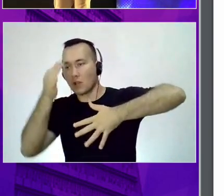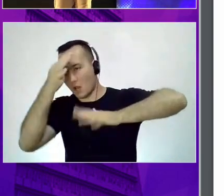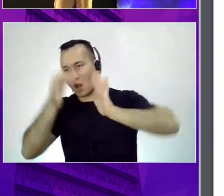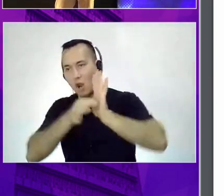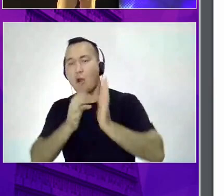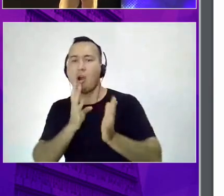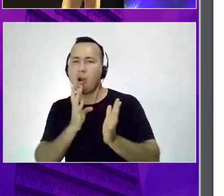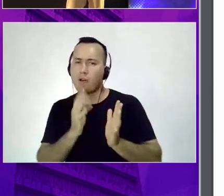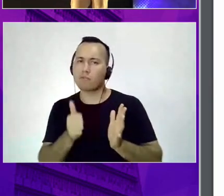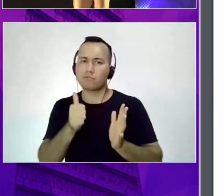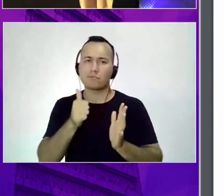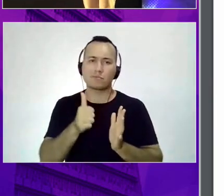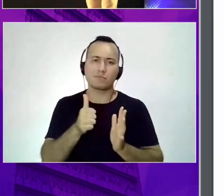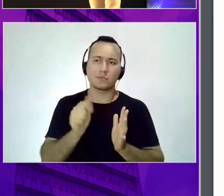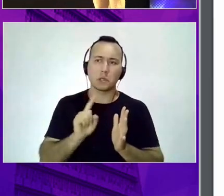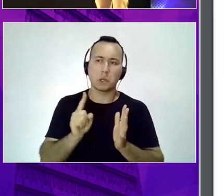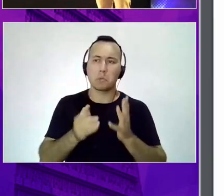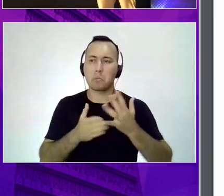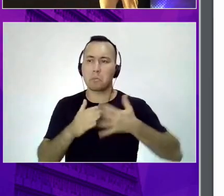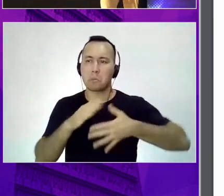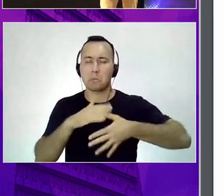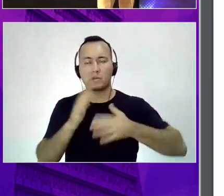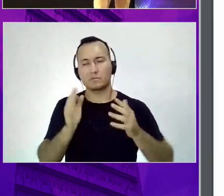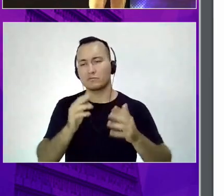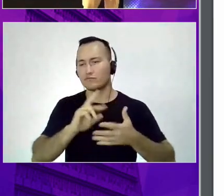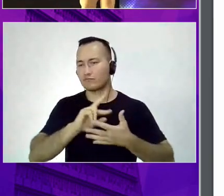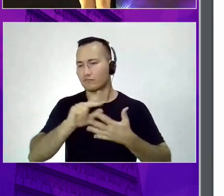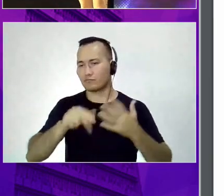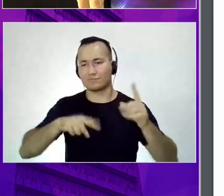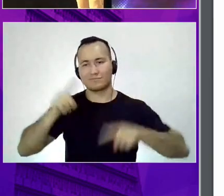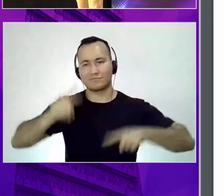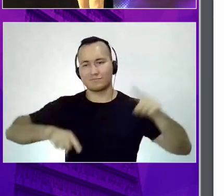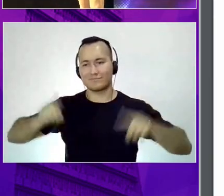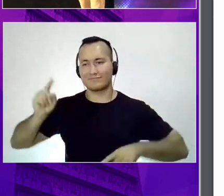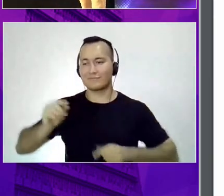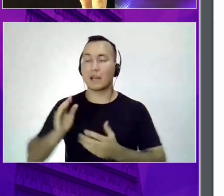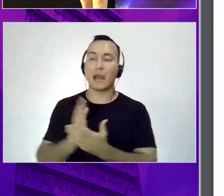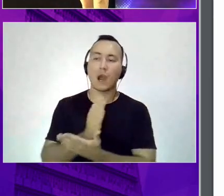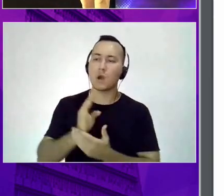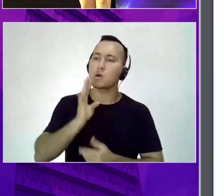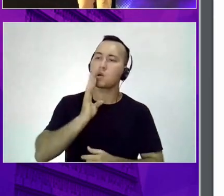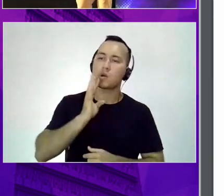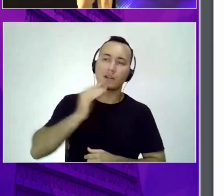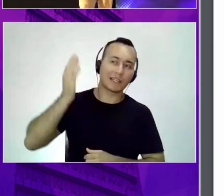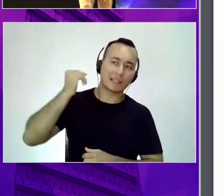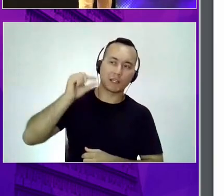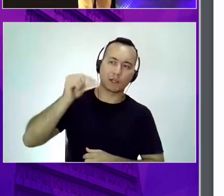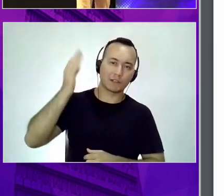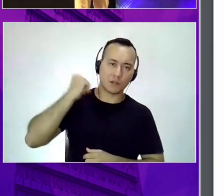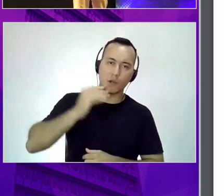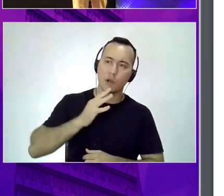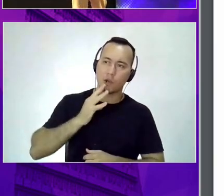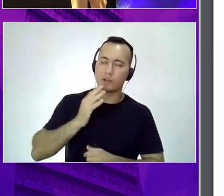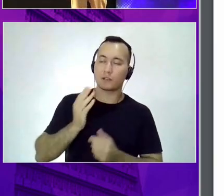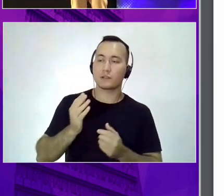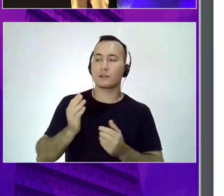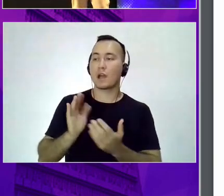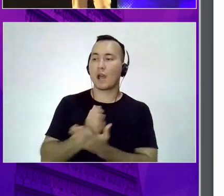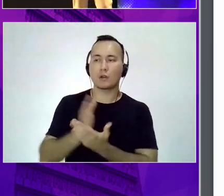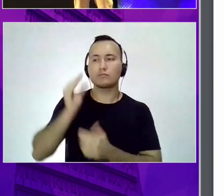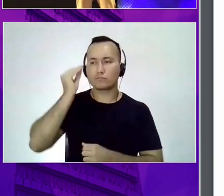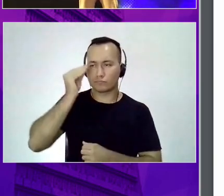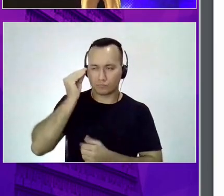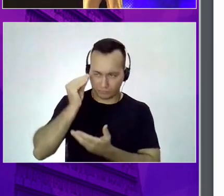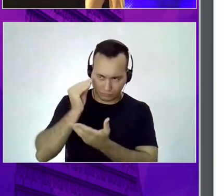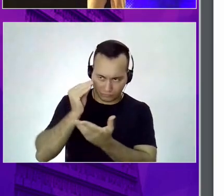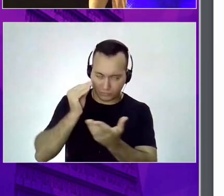o ChatGPT semana passada, até pessoas que, enfim, realmente trabalham desenvolvendo modelos, trabalham com machine learning,